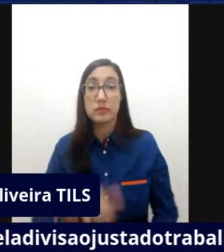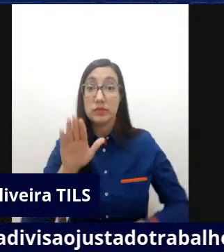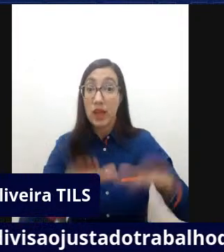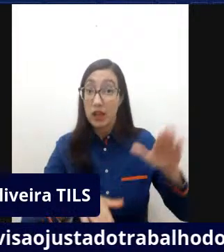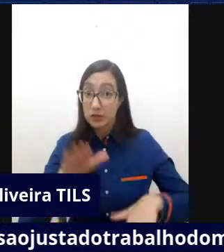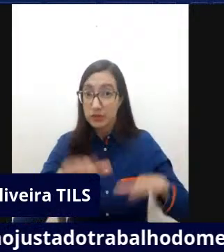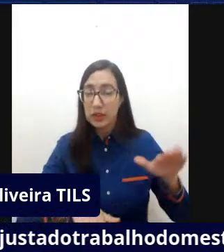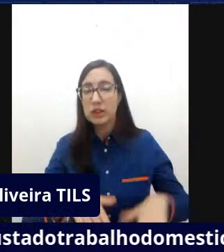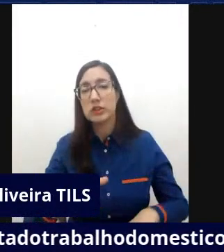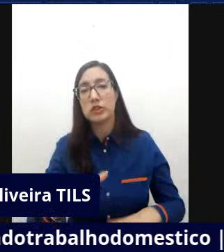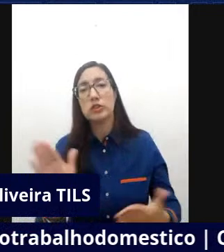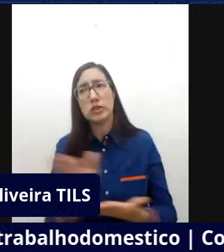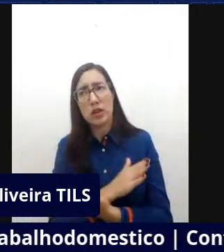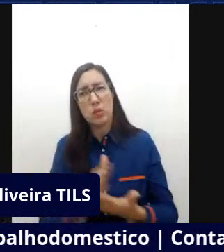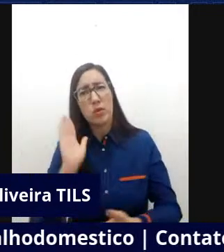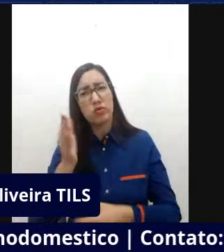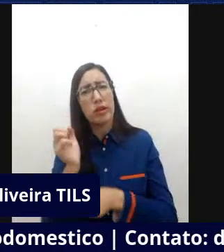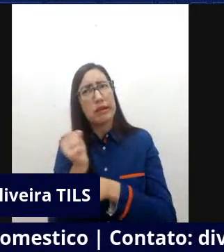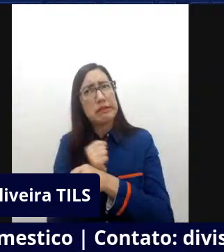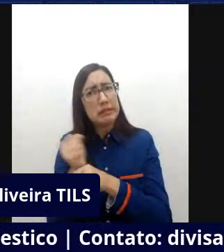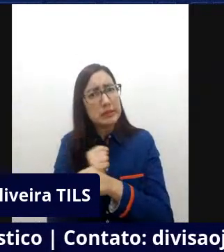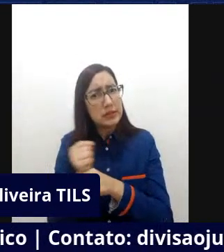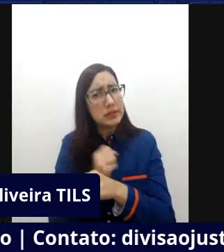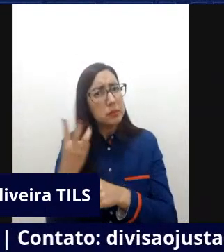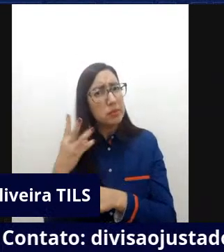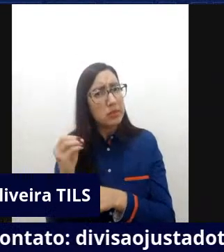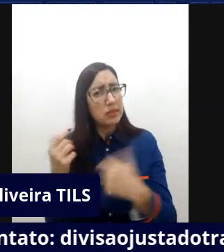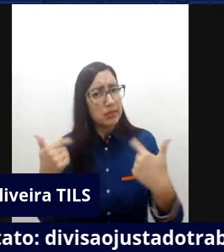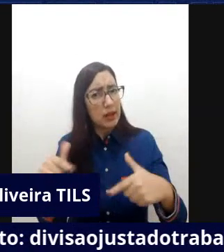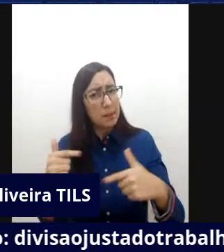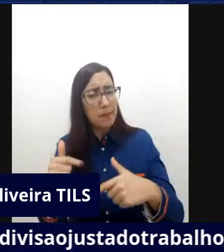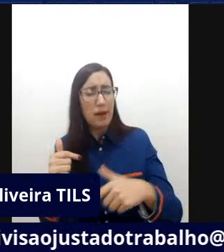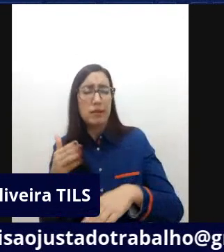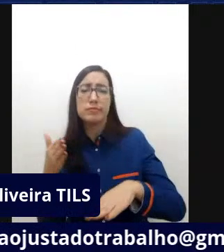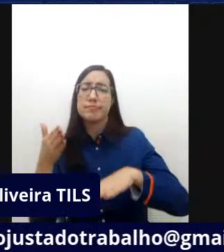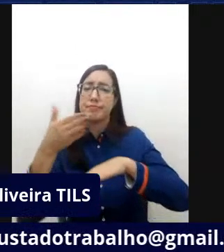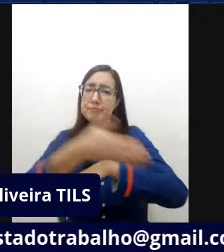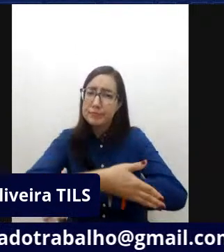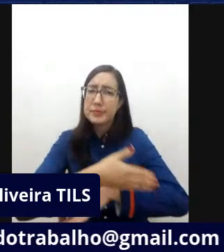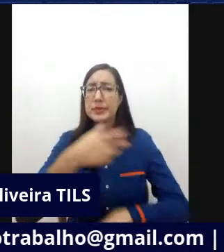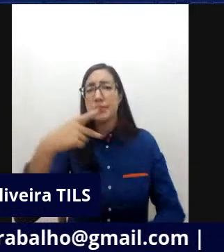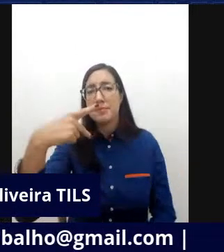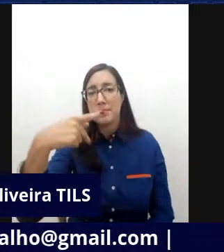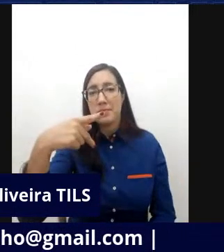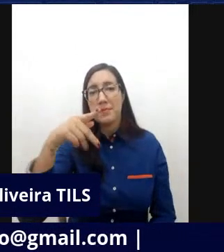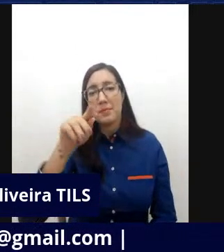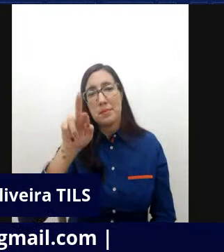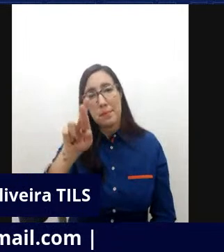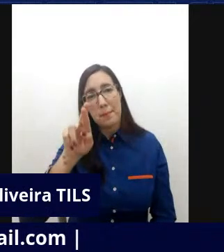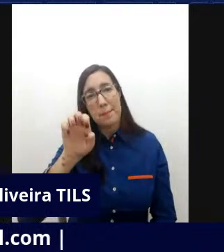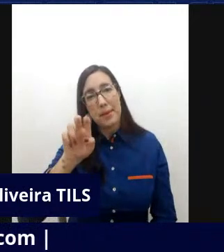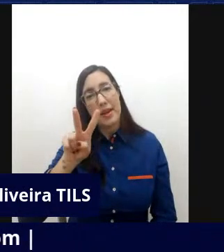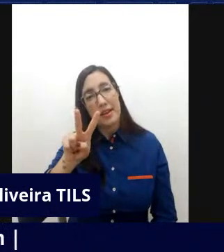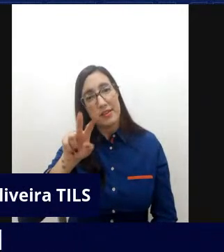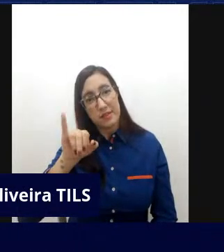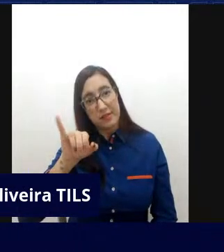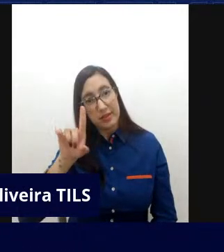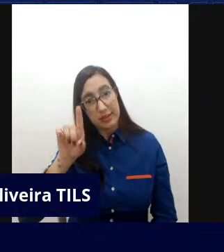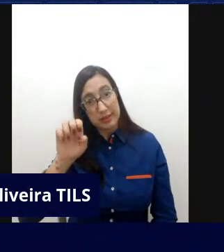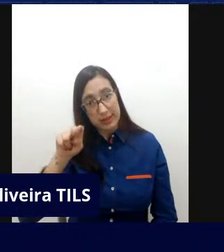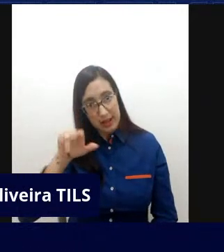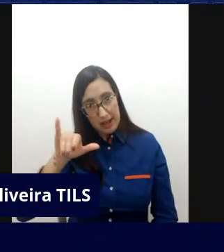recolhida. A previdência social não foi recolhida. Então, o INSS, né,